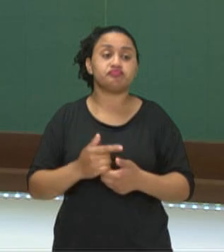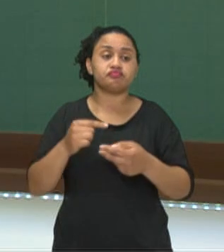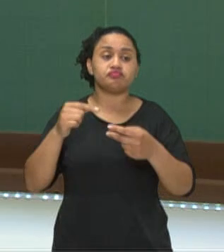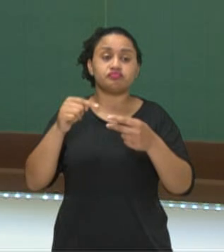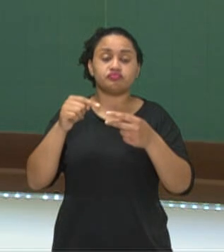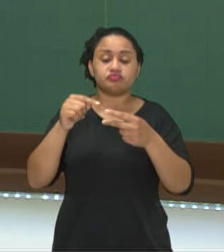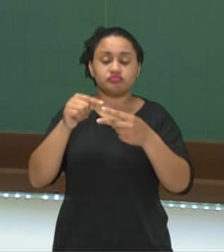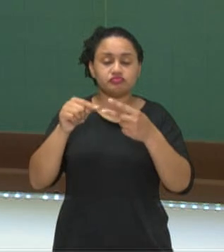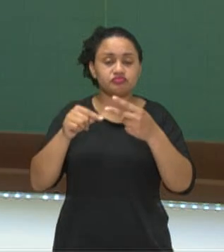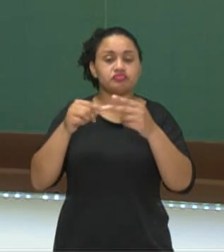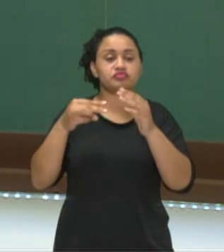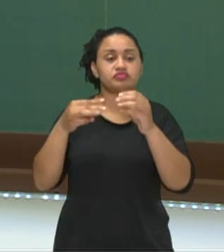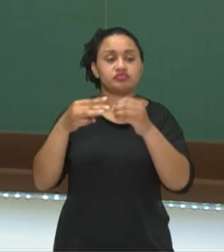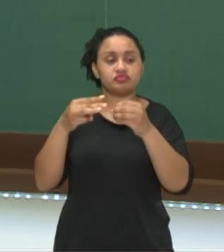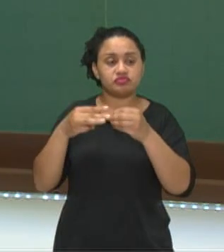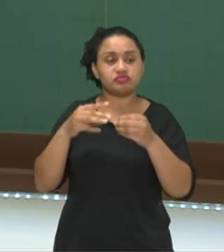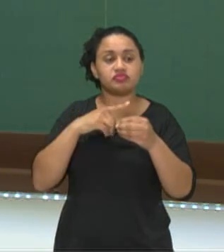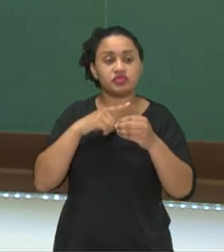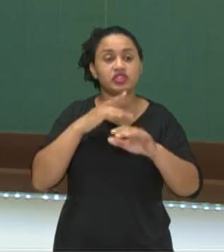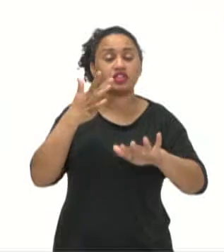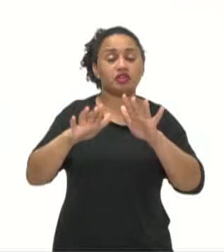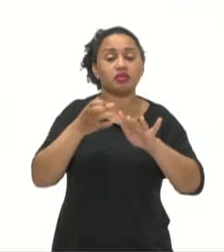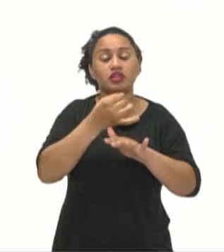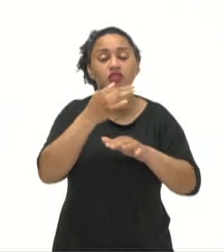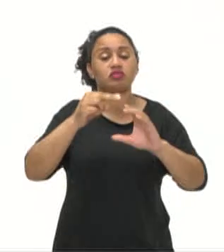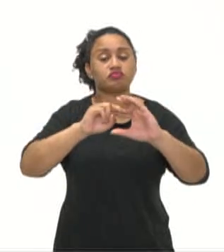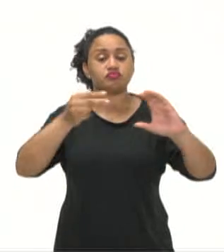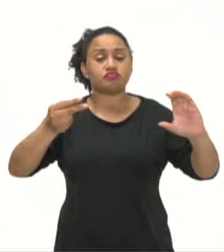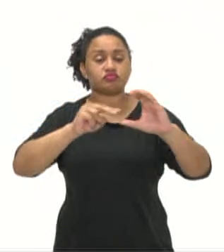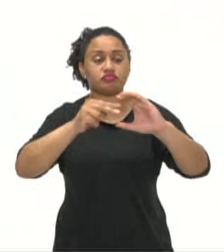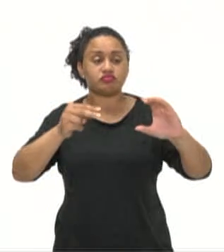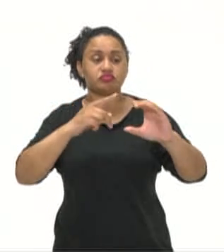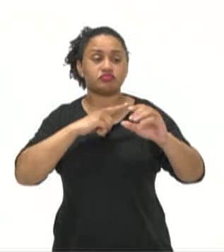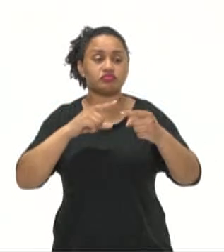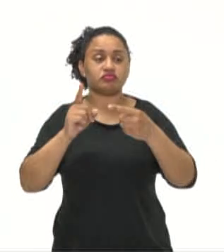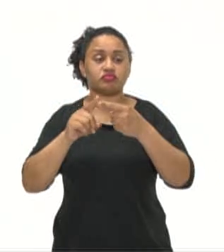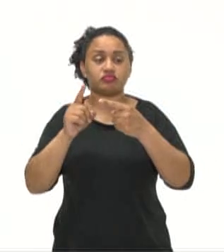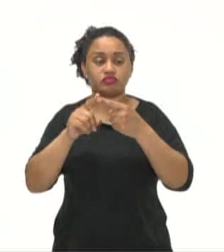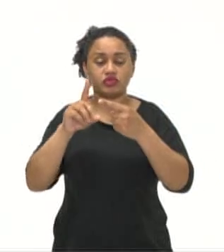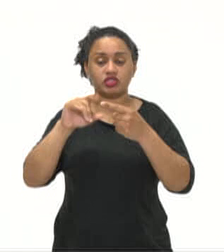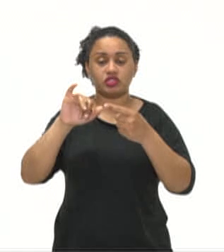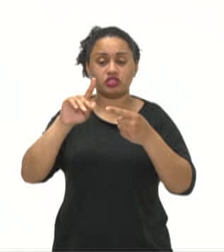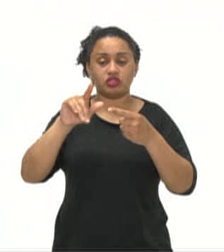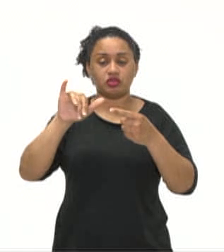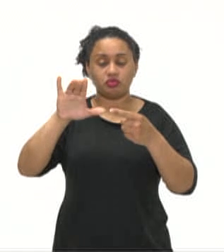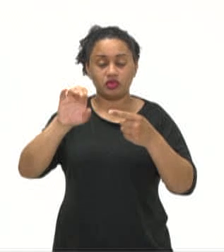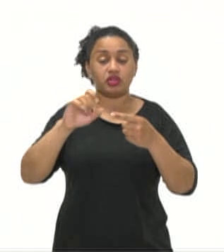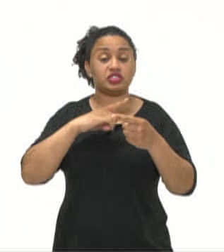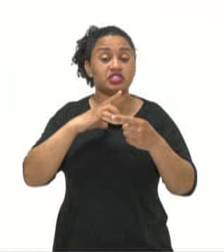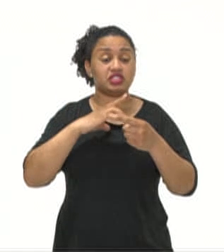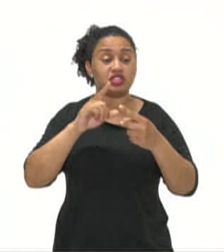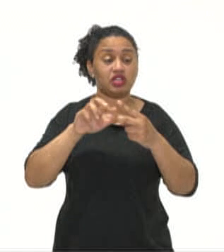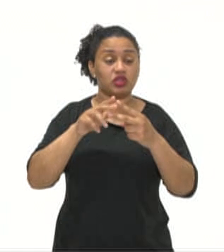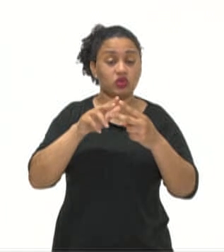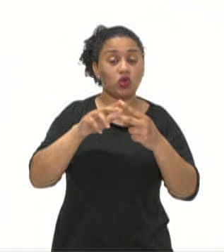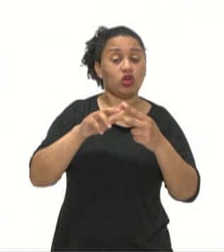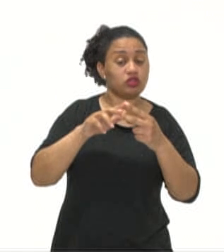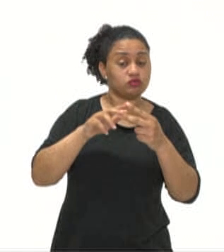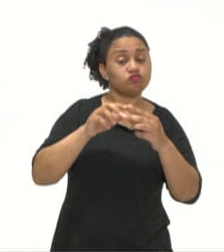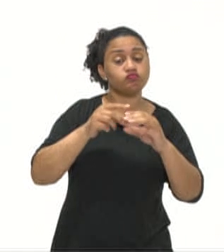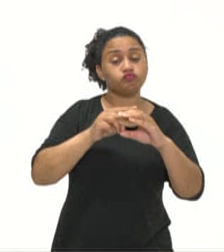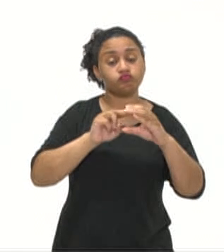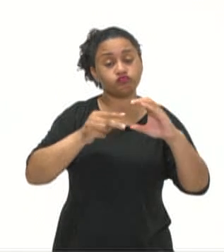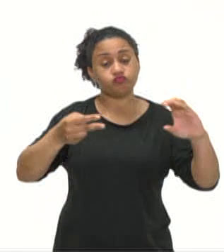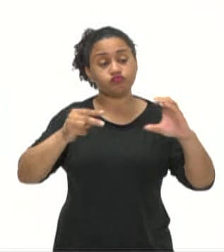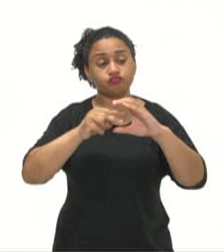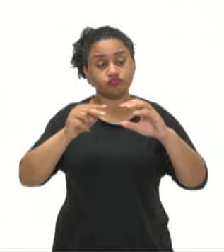haploides está relacionado com o número de cromossomos. Então, diploide é quando possui dois cromossomos, dois pares de